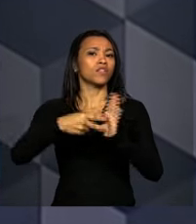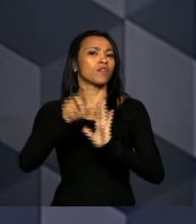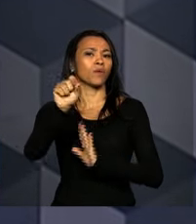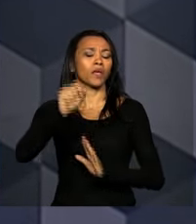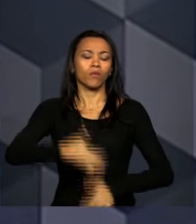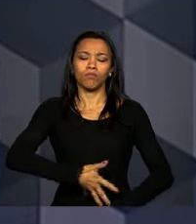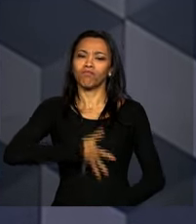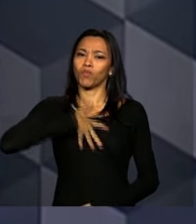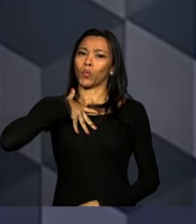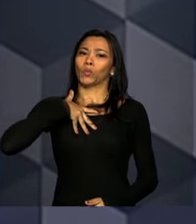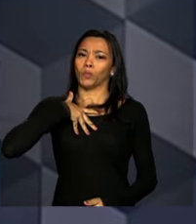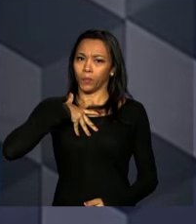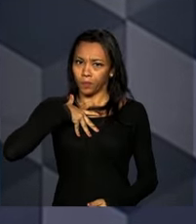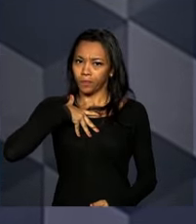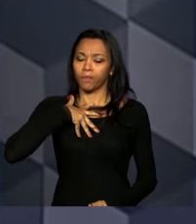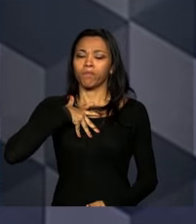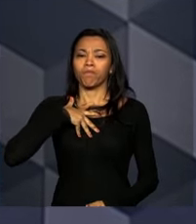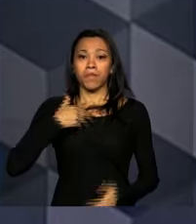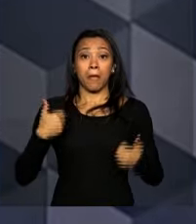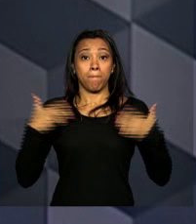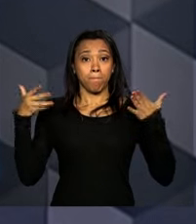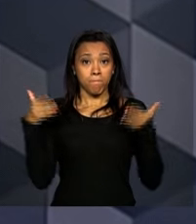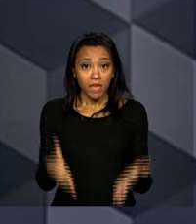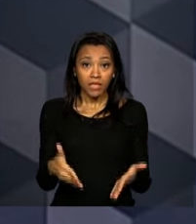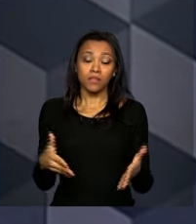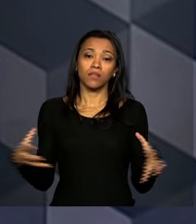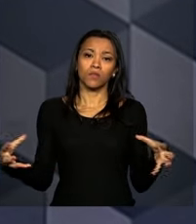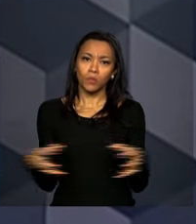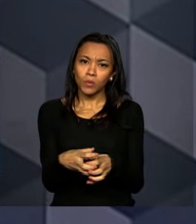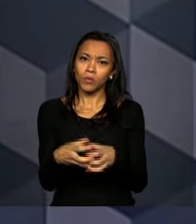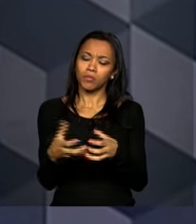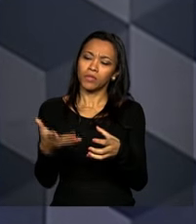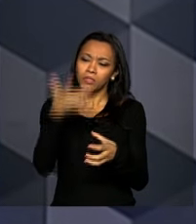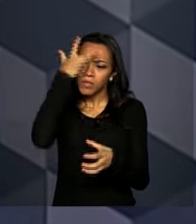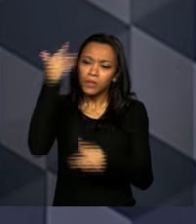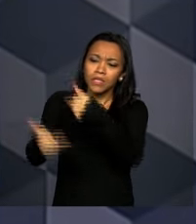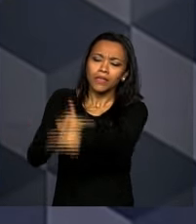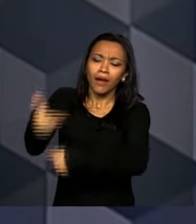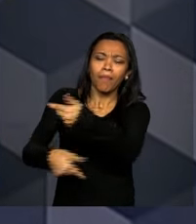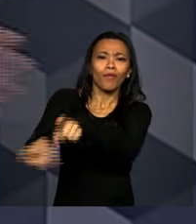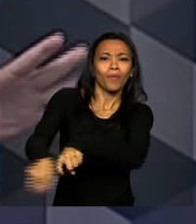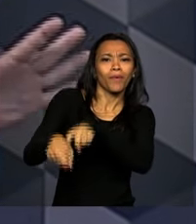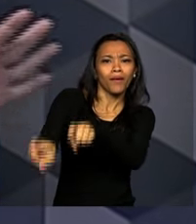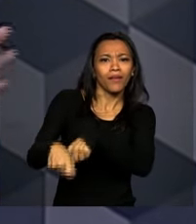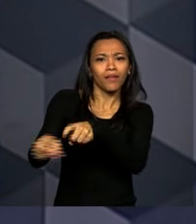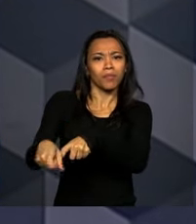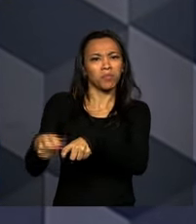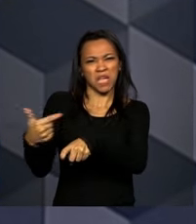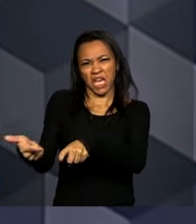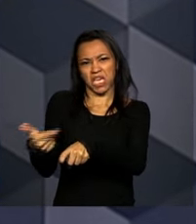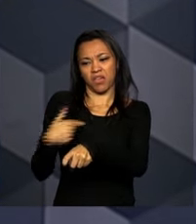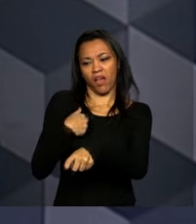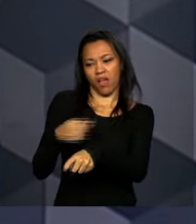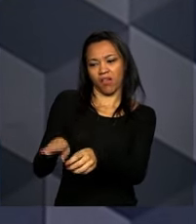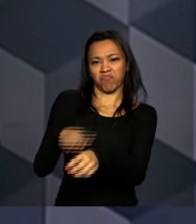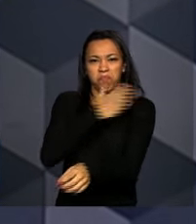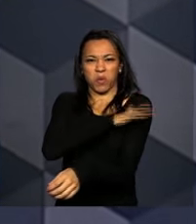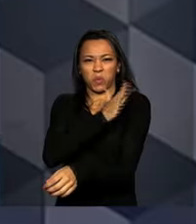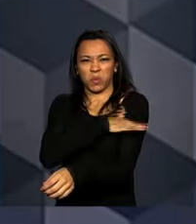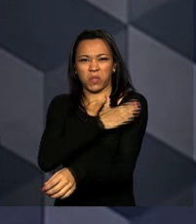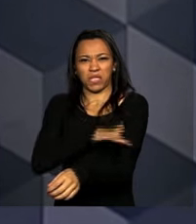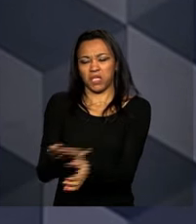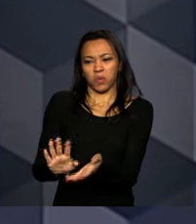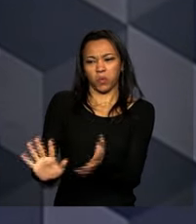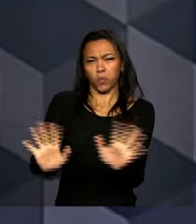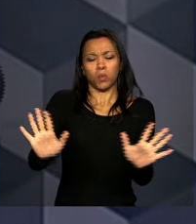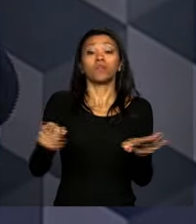grande orgulho. Pertencer à categoria dos produtores rurais, e aqui não se discrimina, todos são importantes,